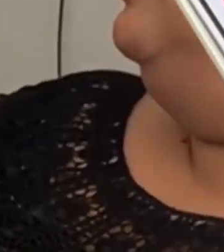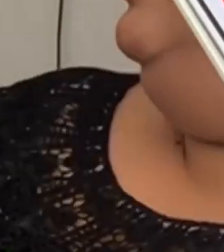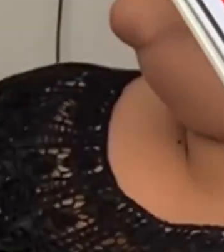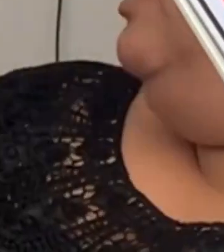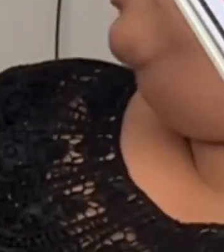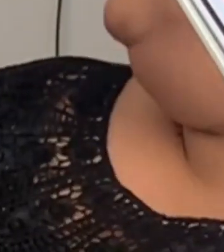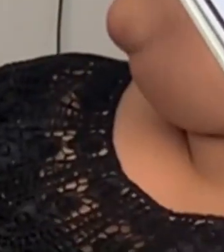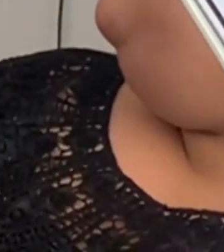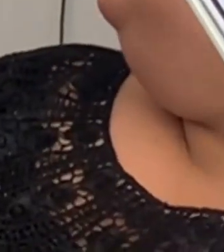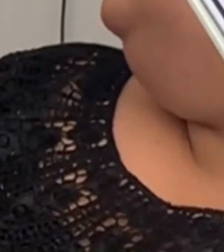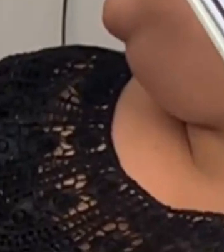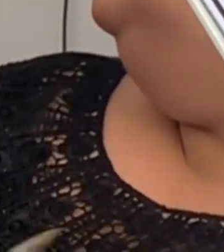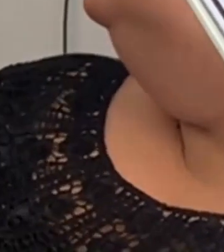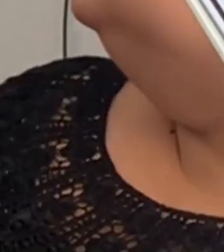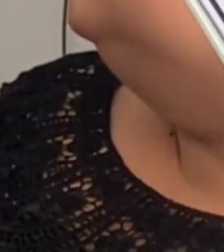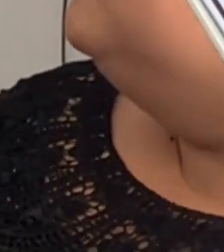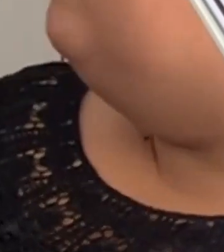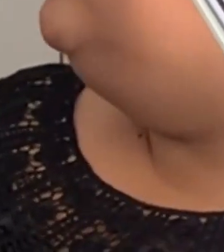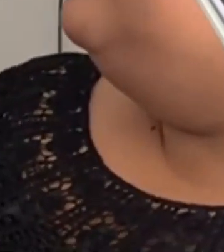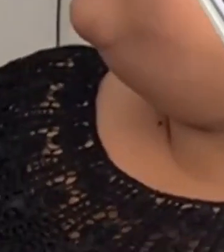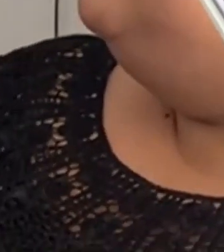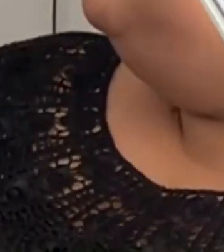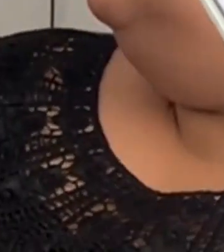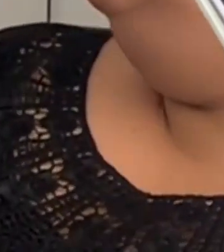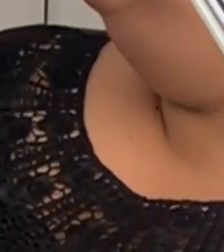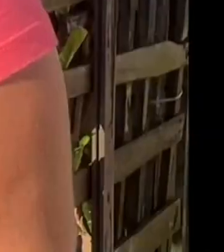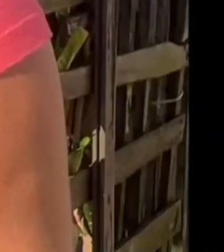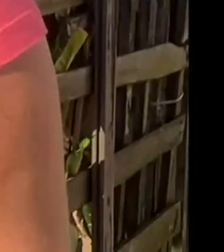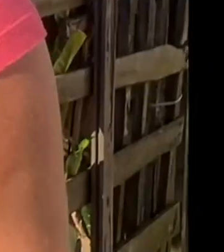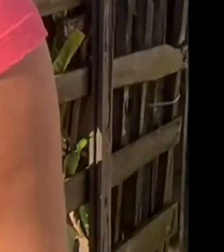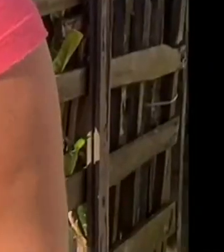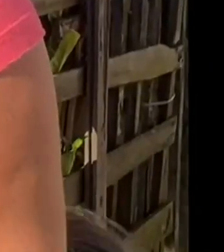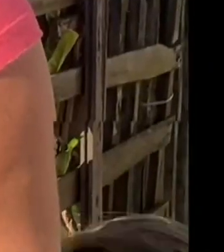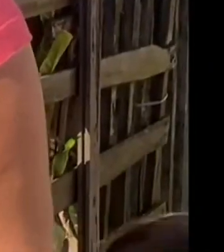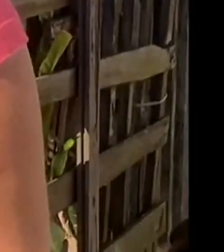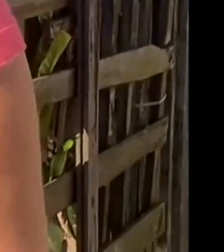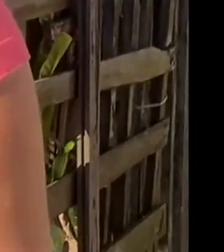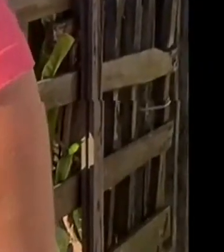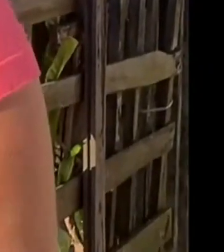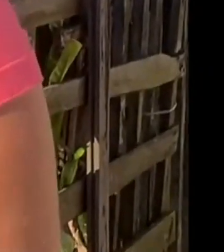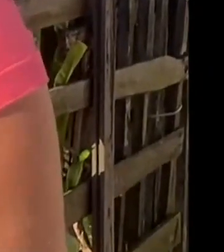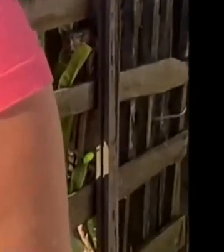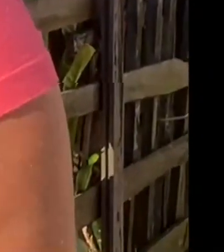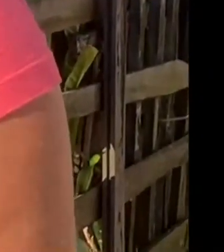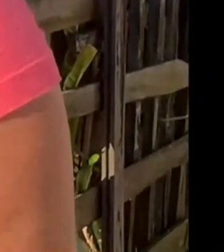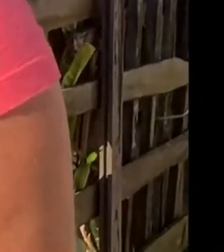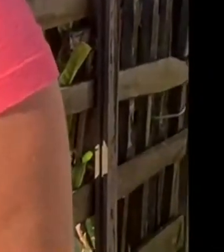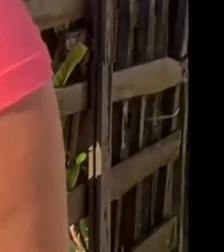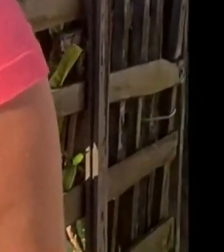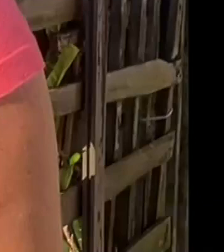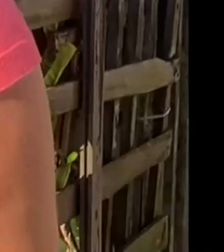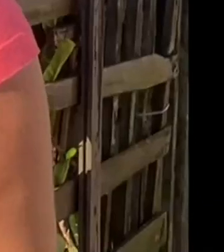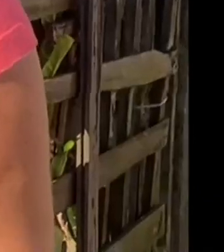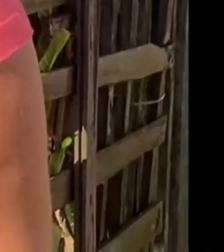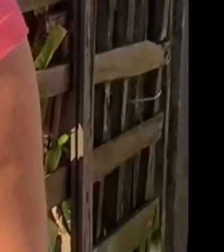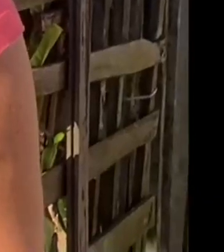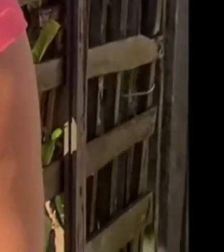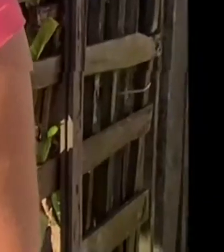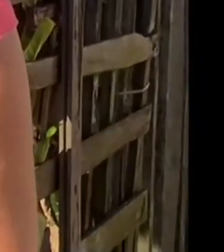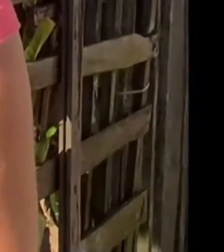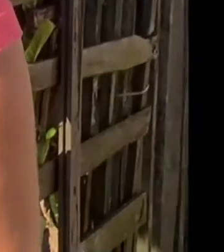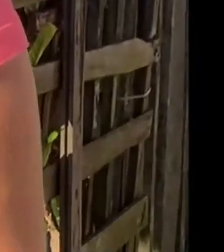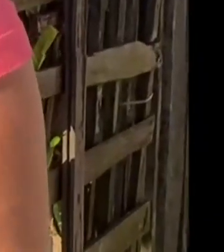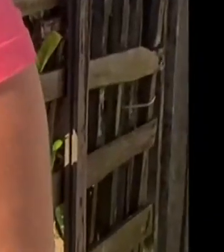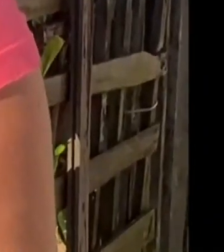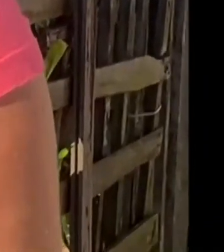segurança dos lados, né? Aí ele deslizou e ia caindo. Por causa das crianças, né? Fica muita tábua em